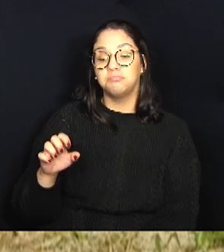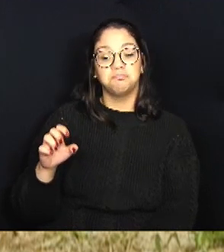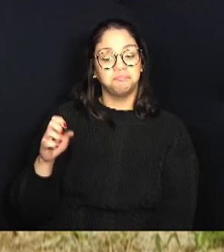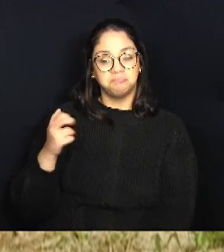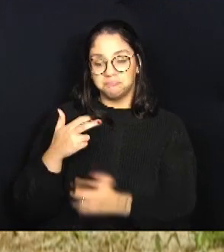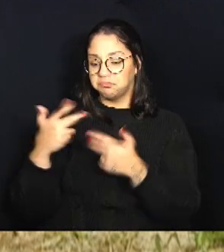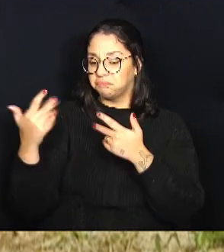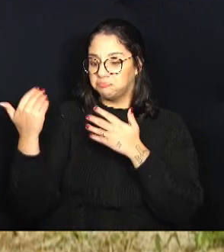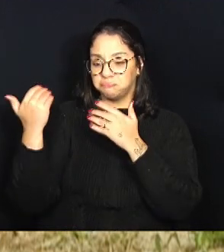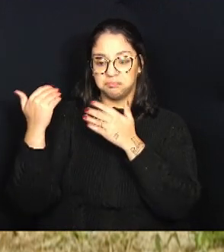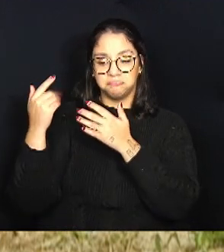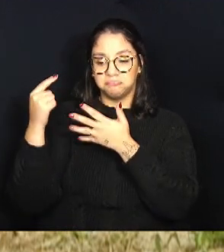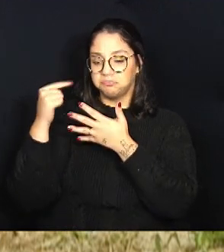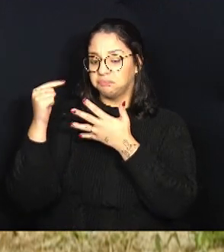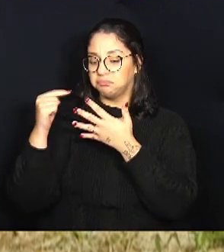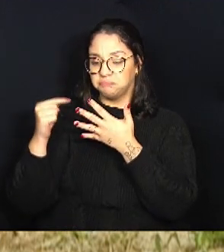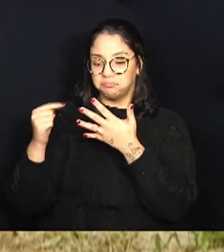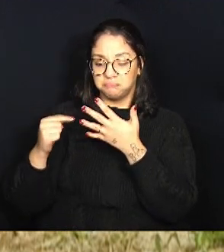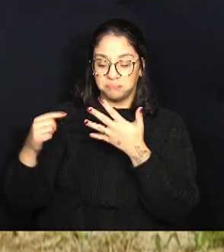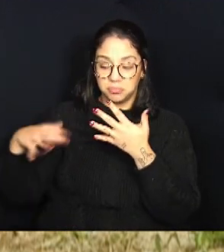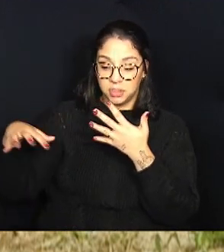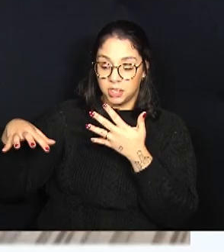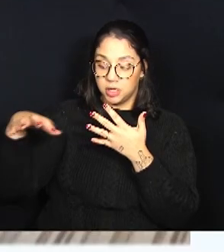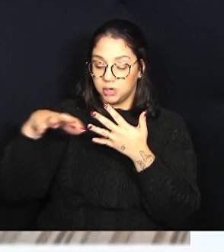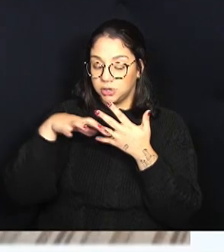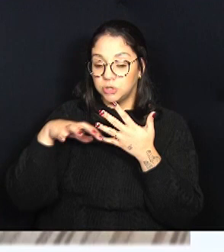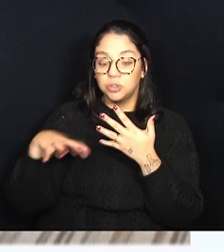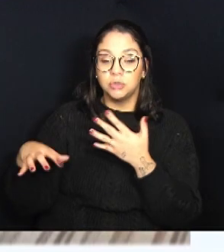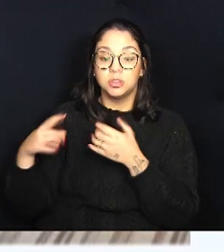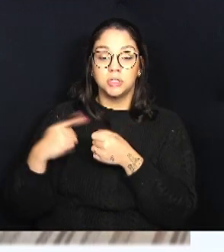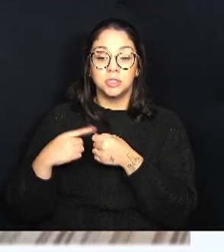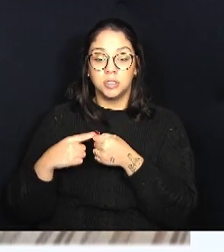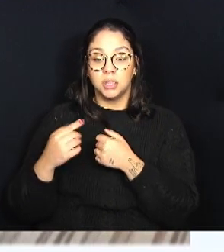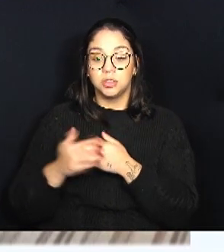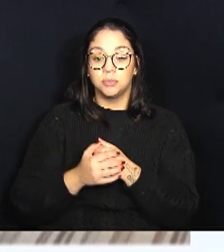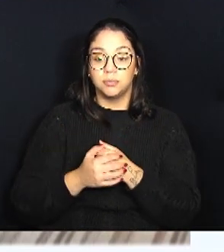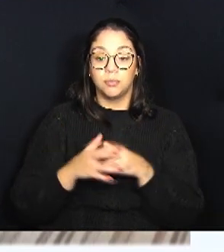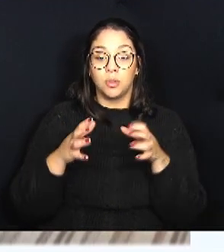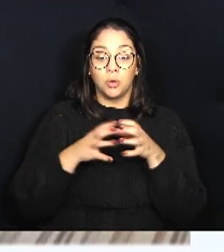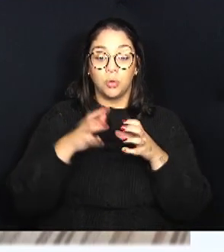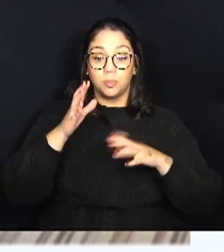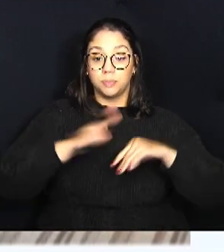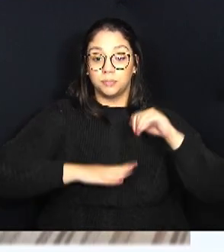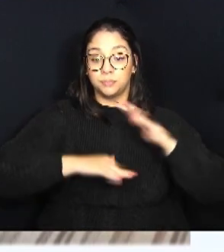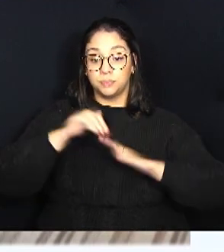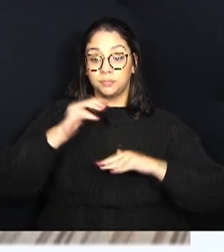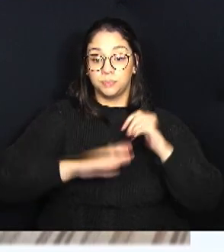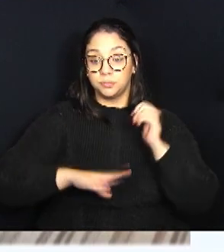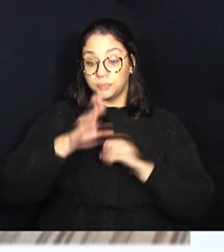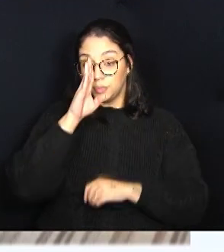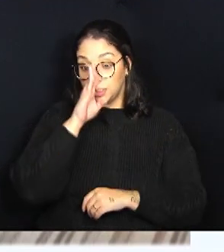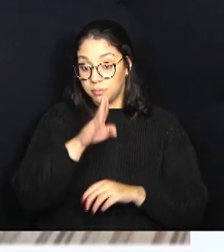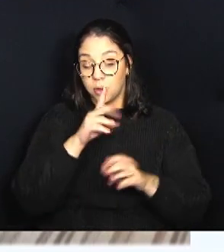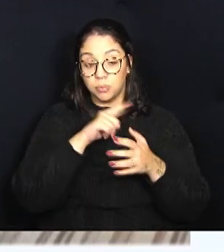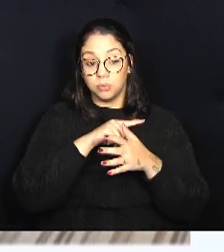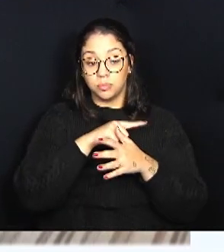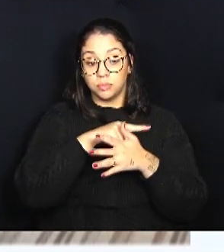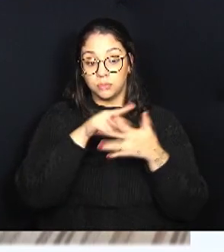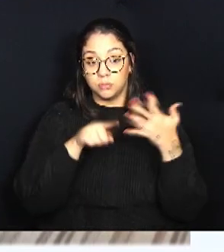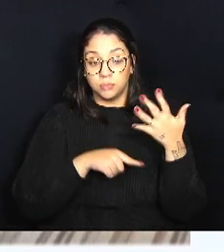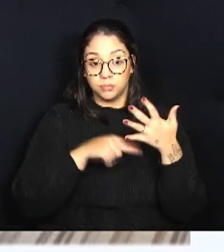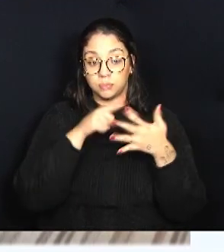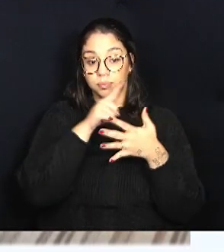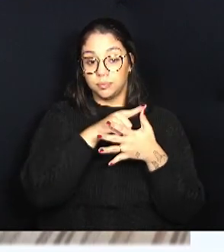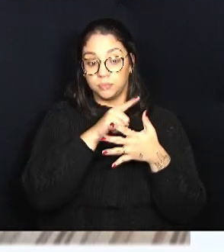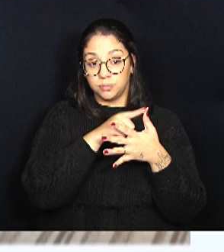dos Pomares e outras regiões da cidade. O grupo atua principalmente em 5 frentes: articulação